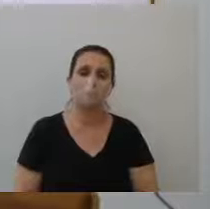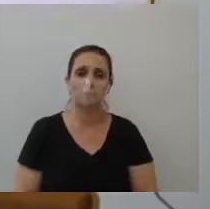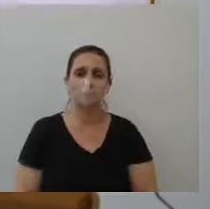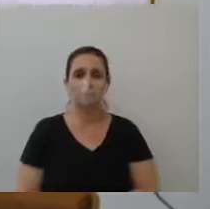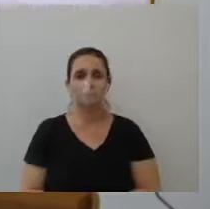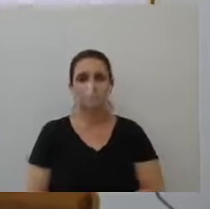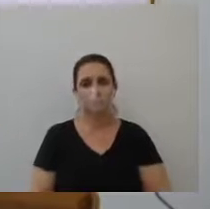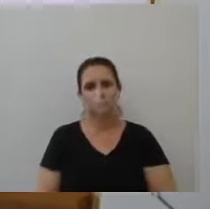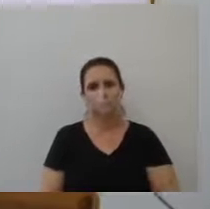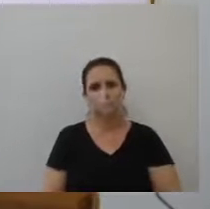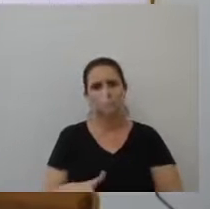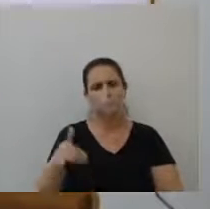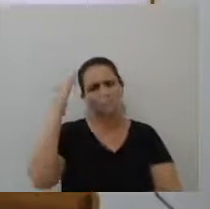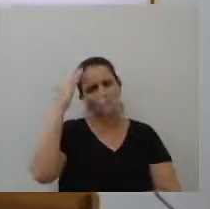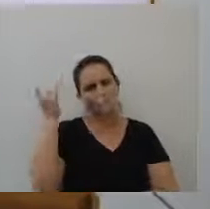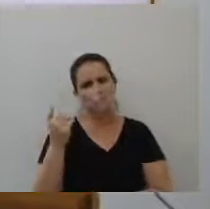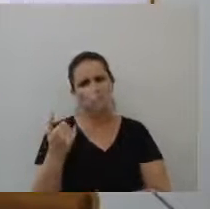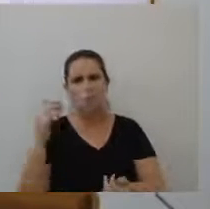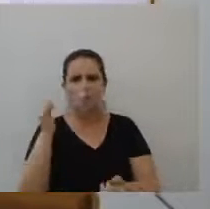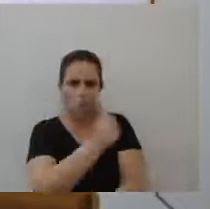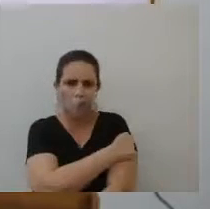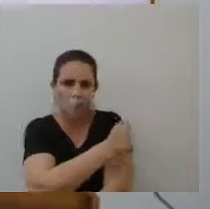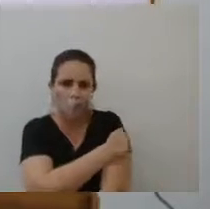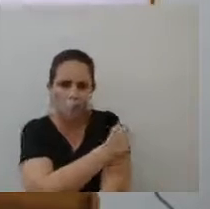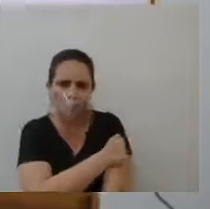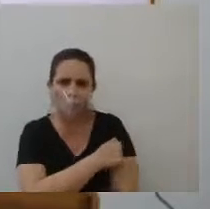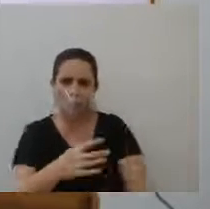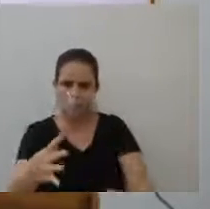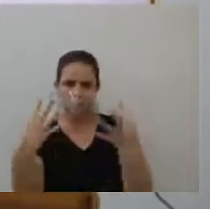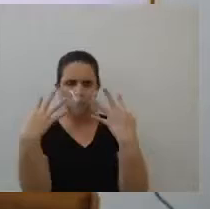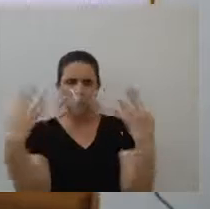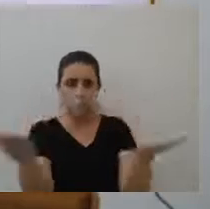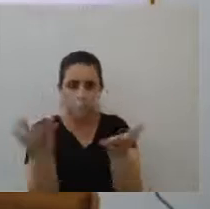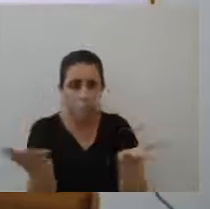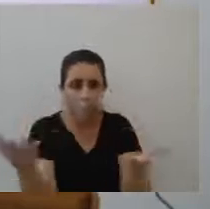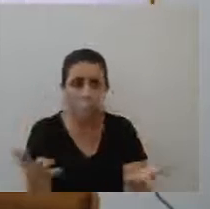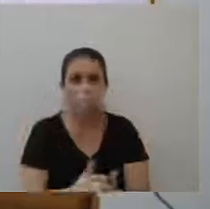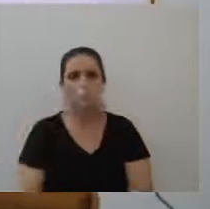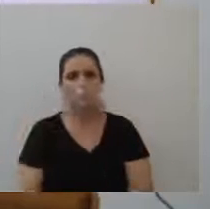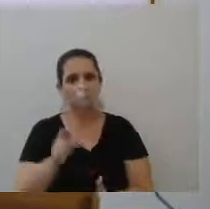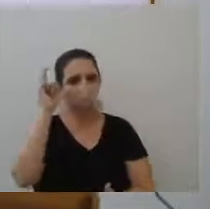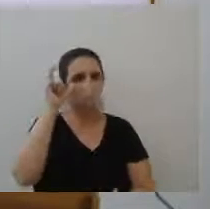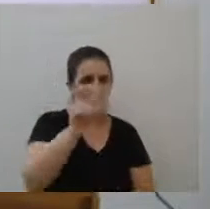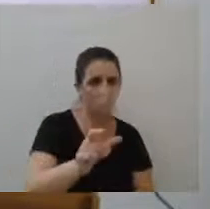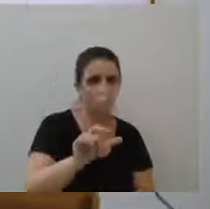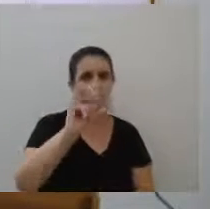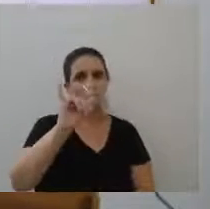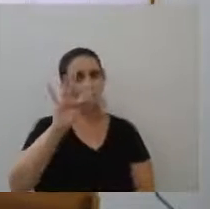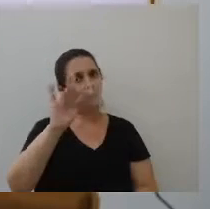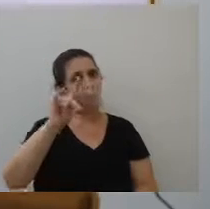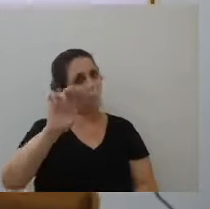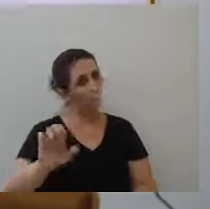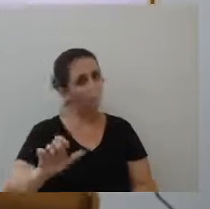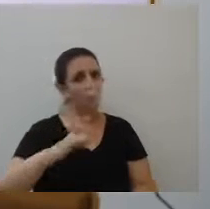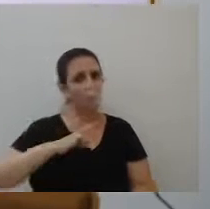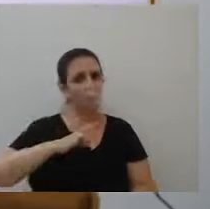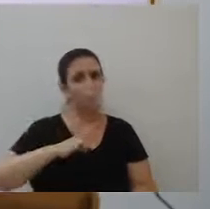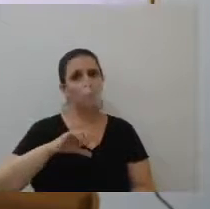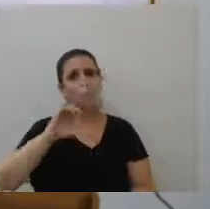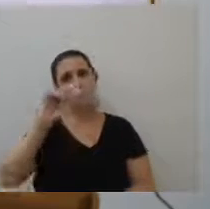Diário de Pernambuco, se baseia em dados técnicos, em documentos feitos por